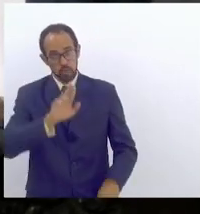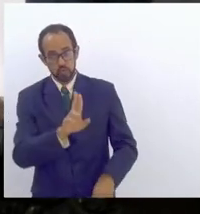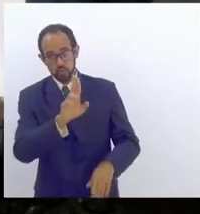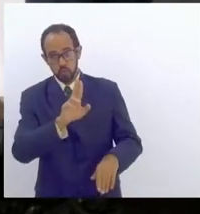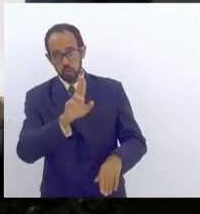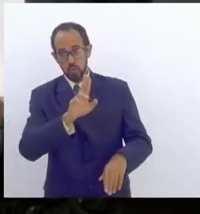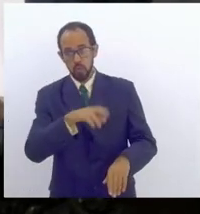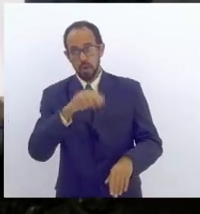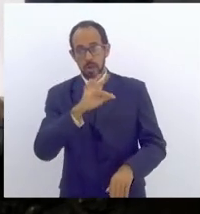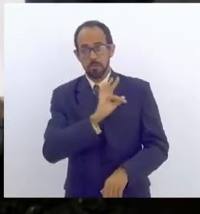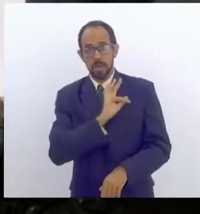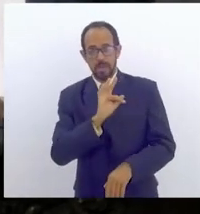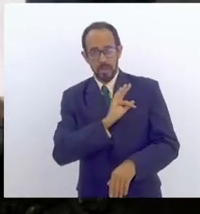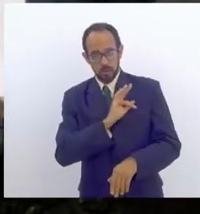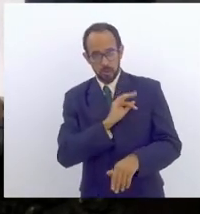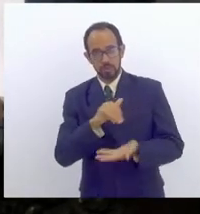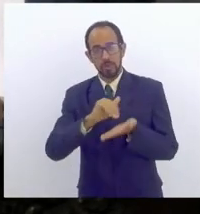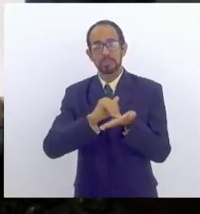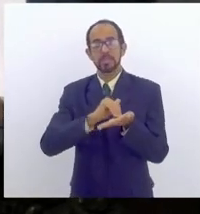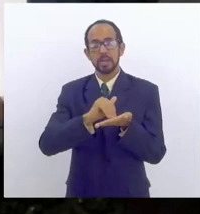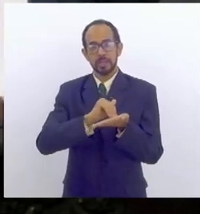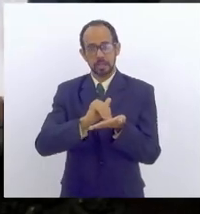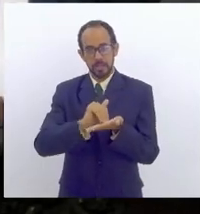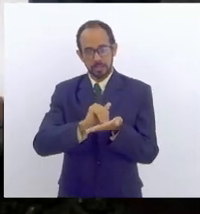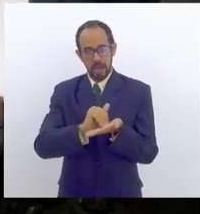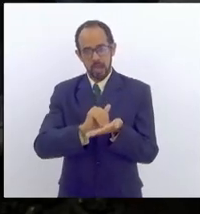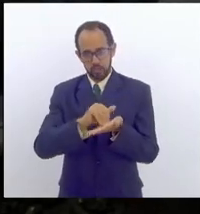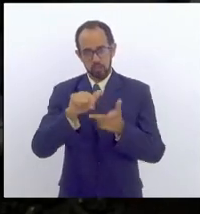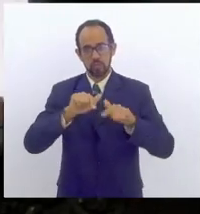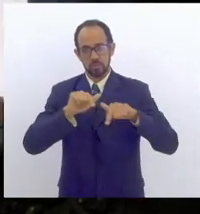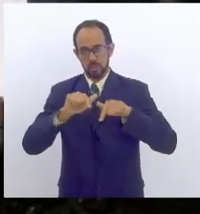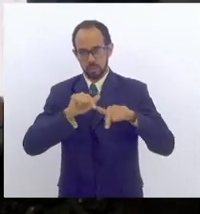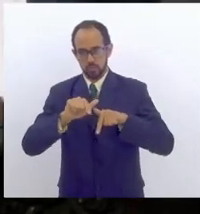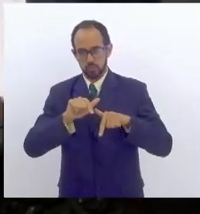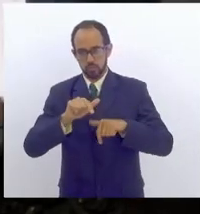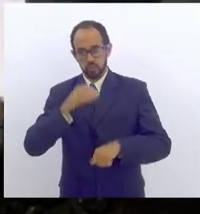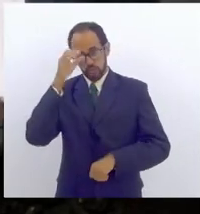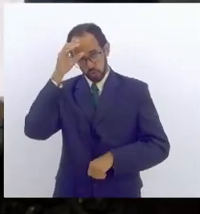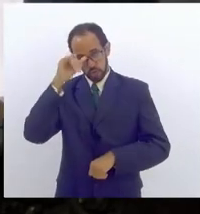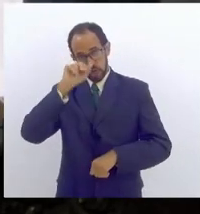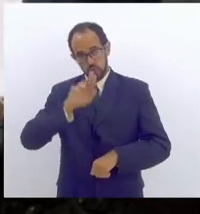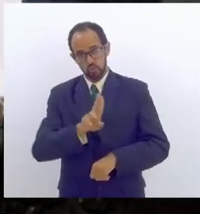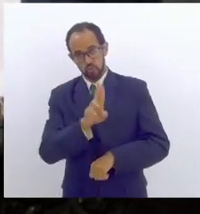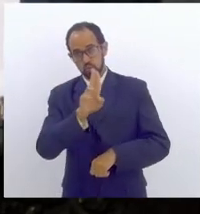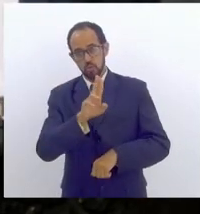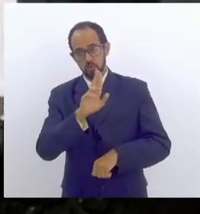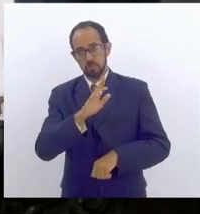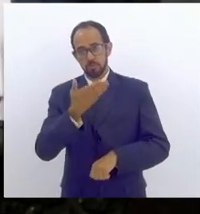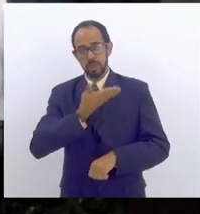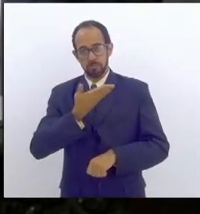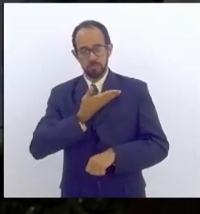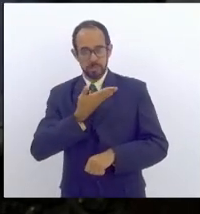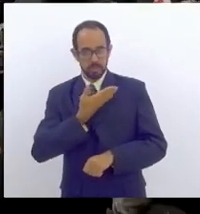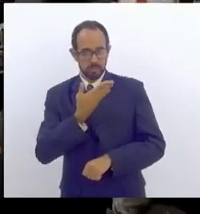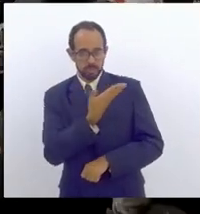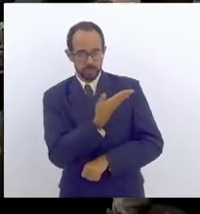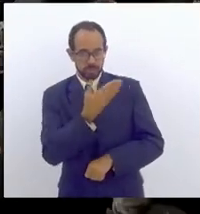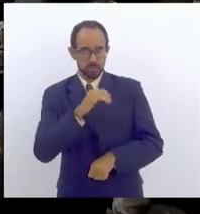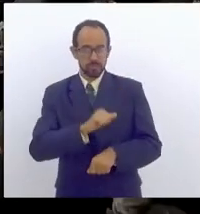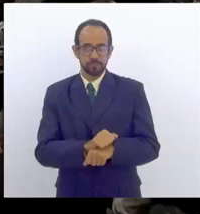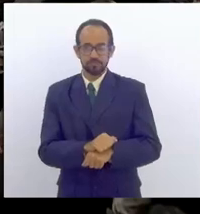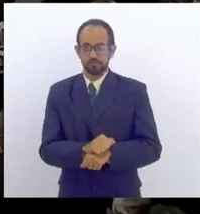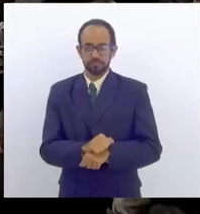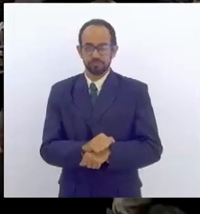secretariarem os trabalhos. Deputada Tia Ju, minha companheira querida, das causas sociais